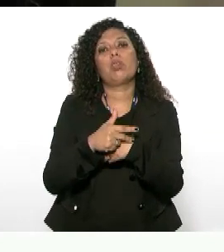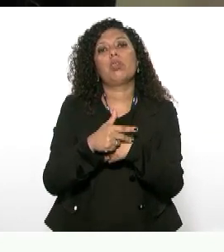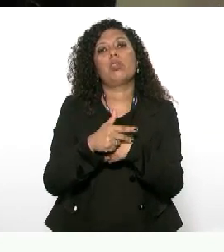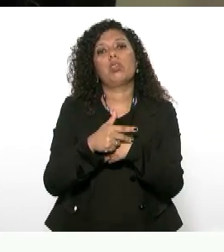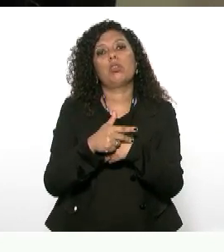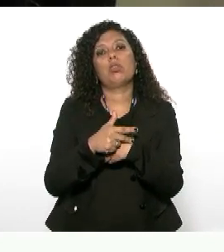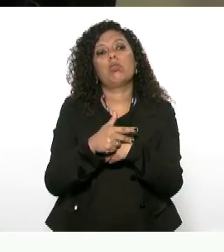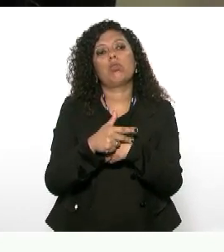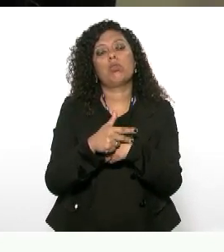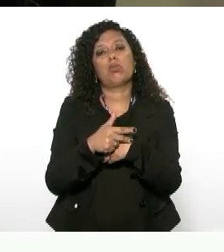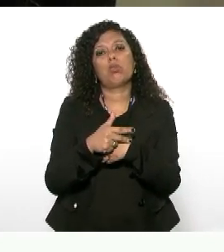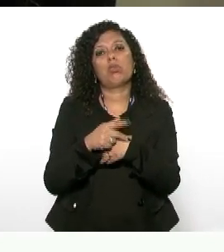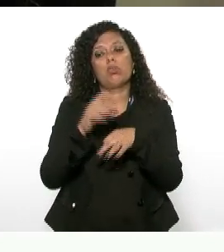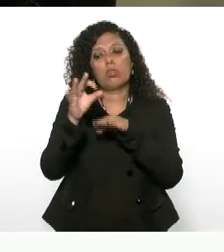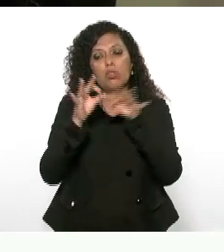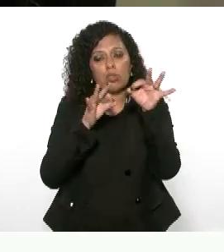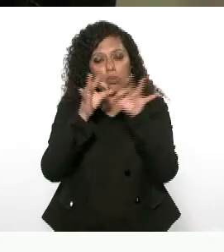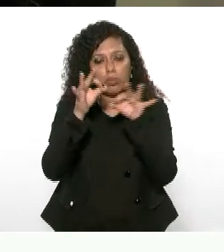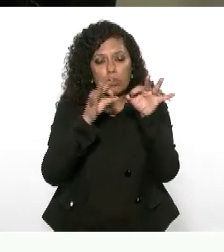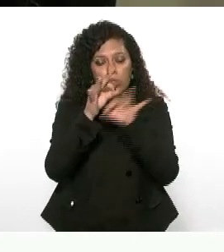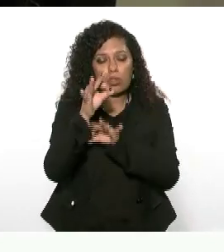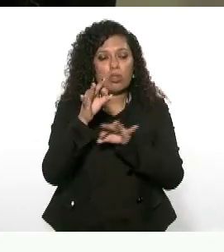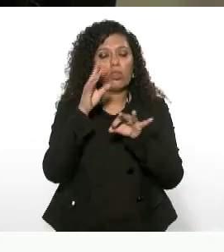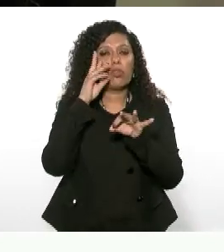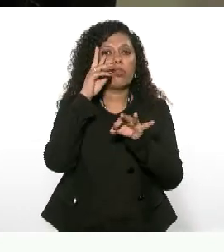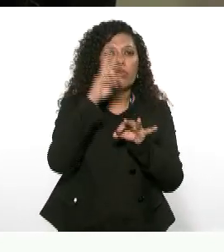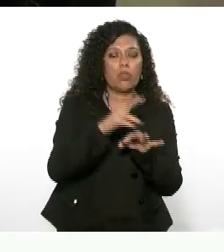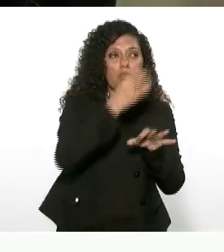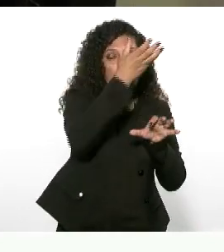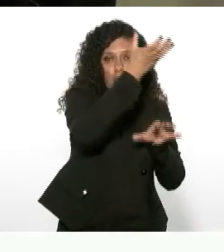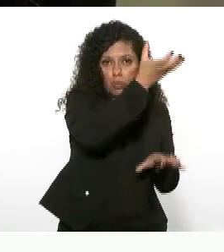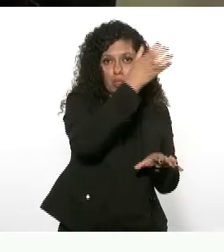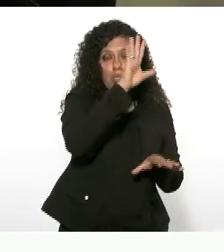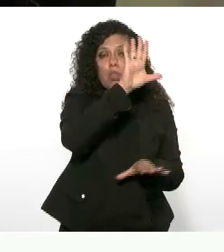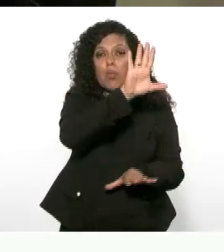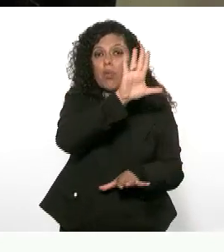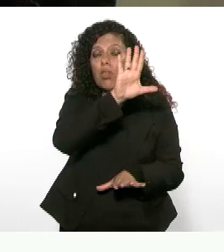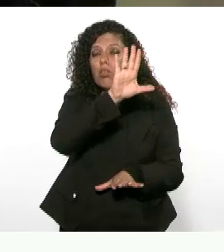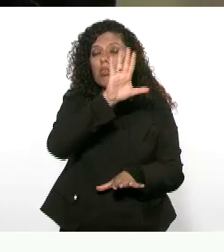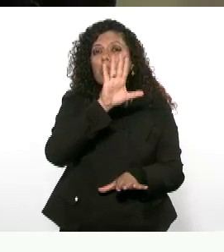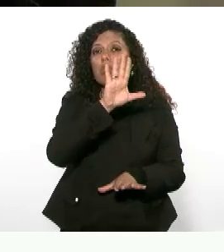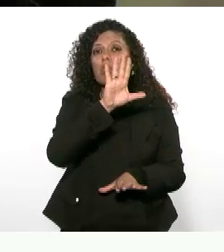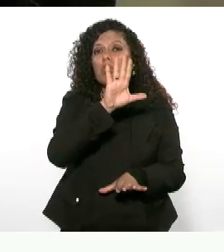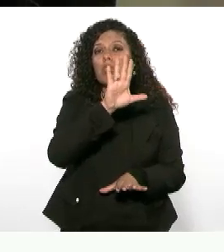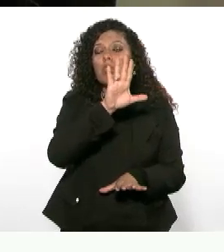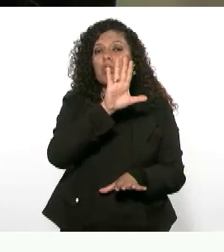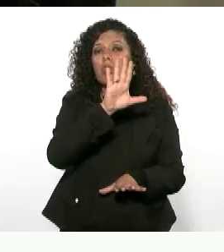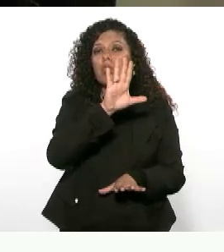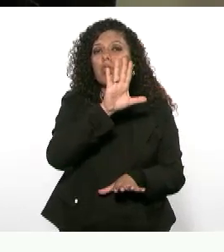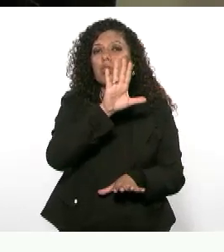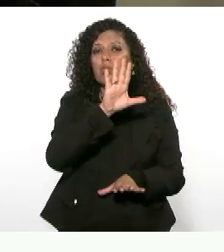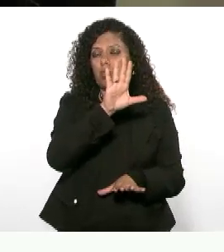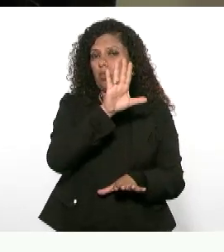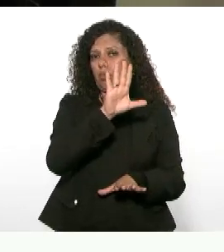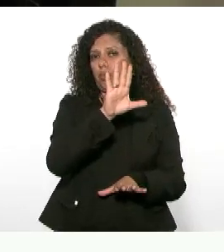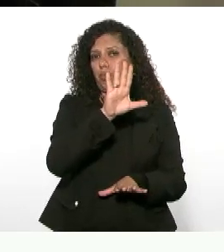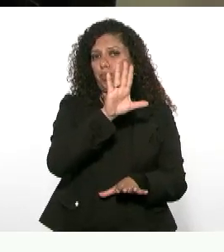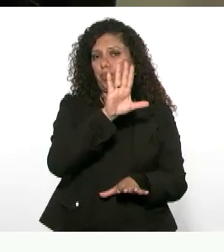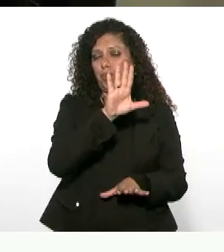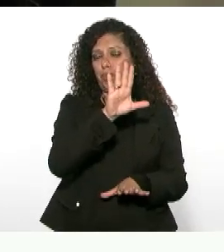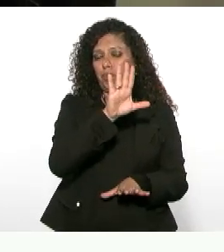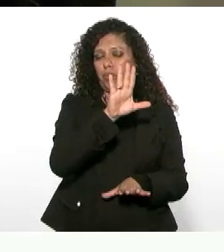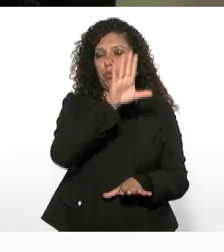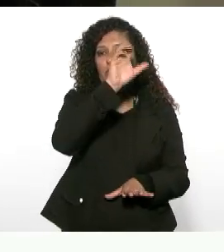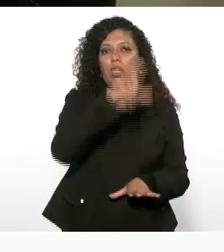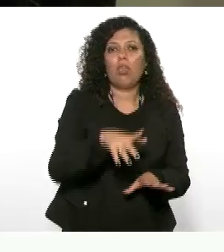sendo auditada pela Controladoria Geral da União, mas não num sentido de